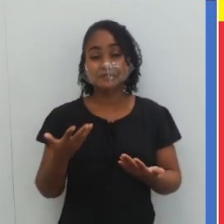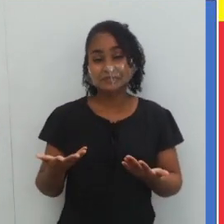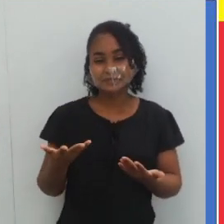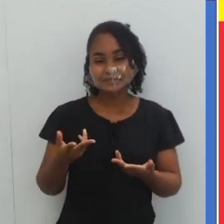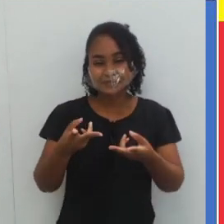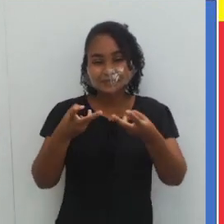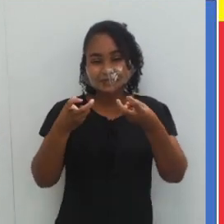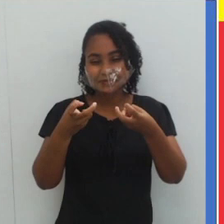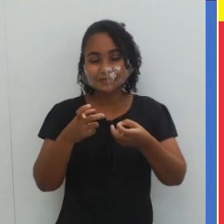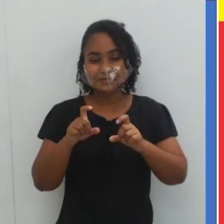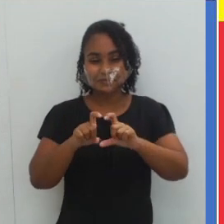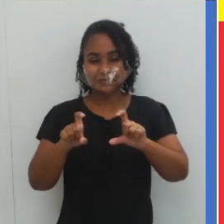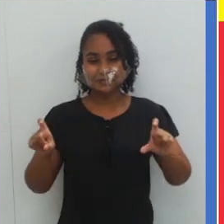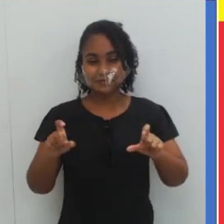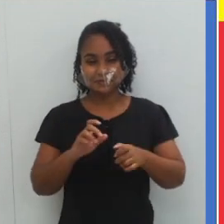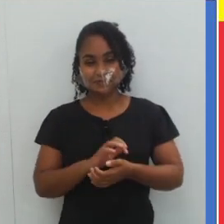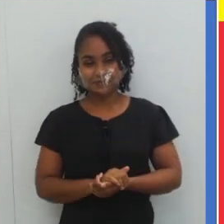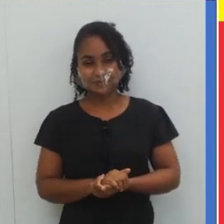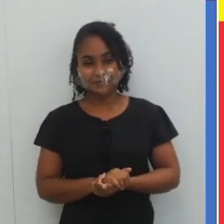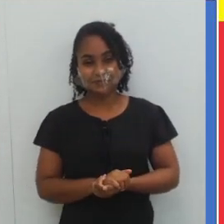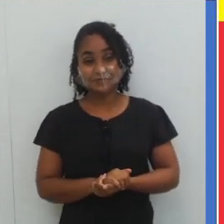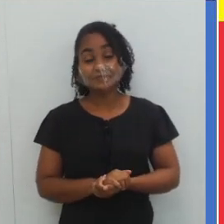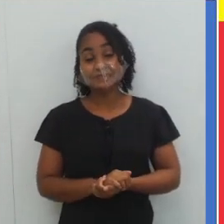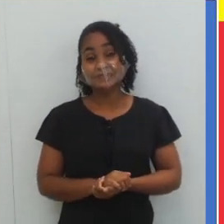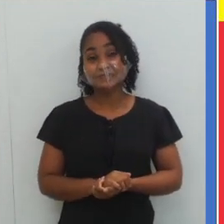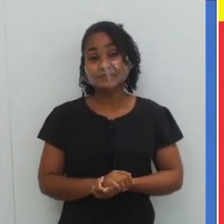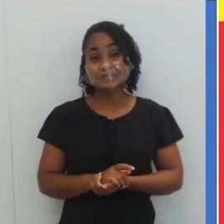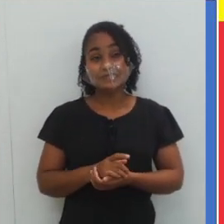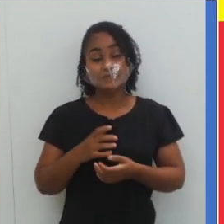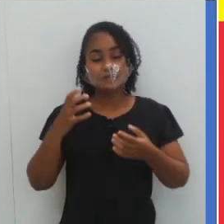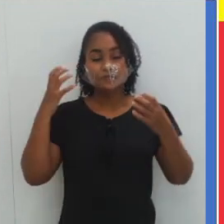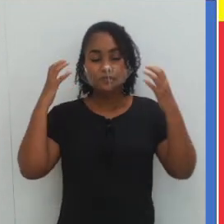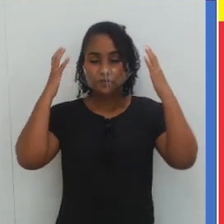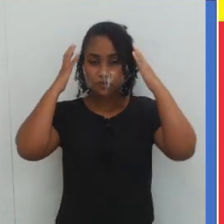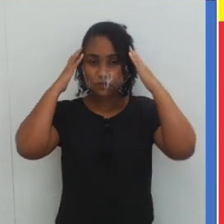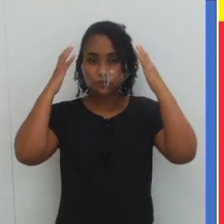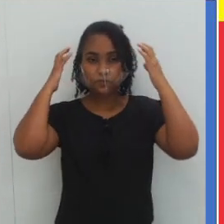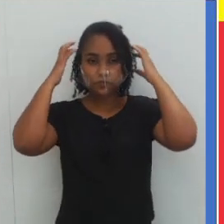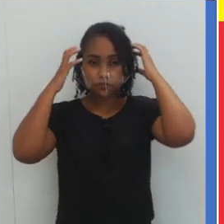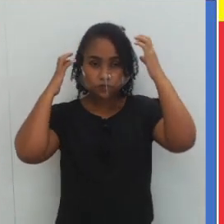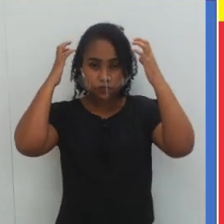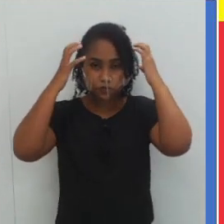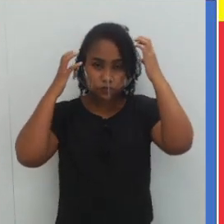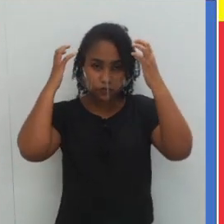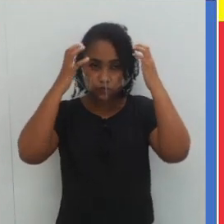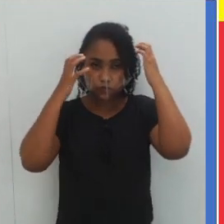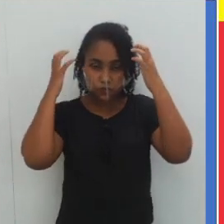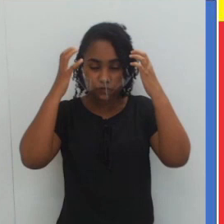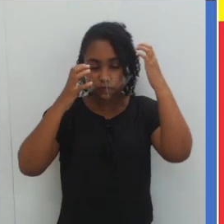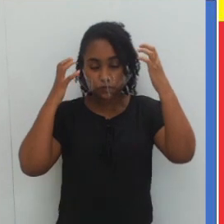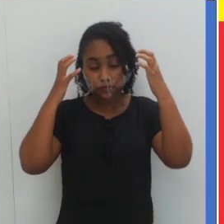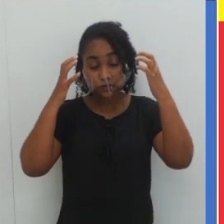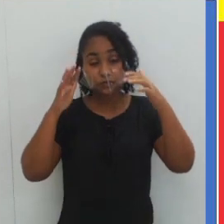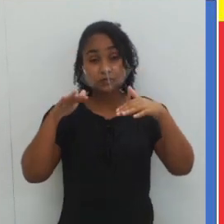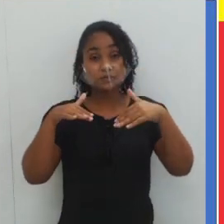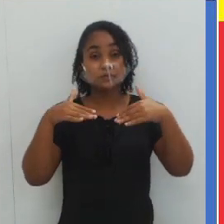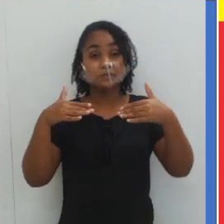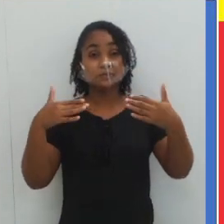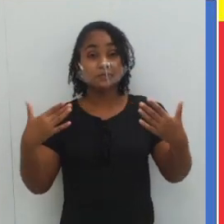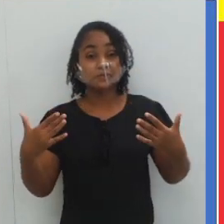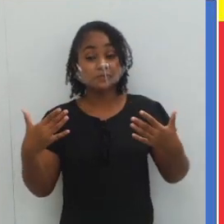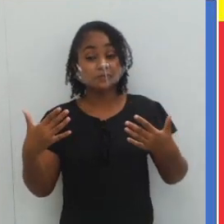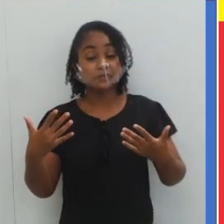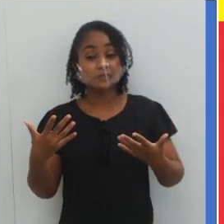a gente tem aí, olha só a sentença como fica. I was washing my hair. Eu estava lavando o